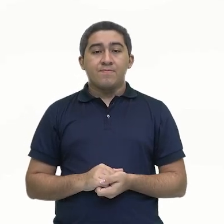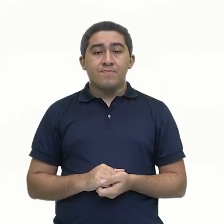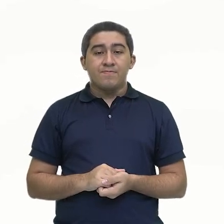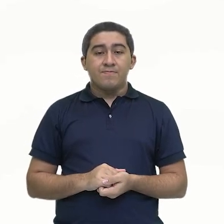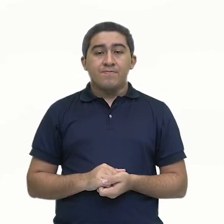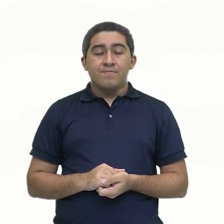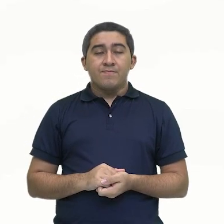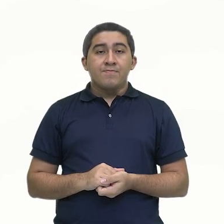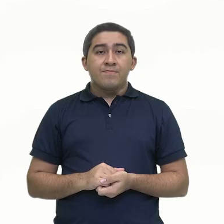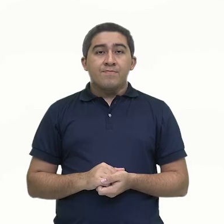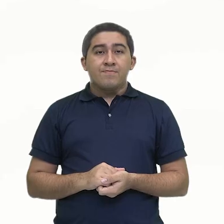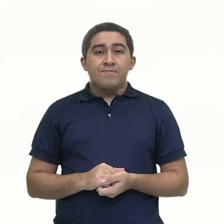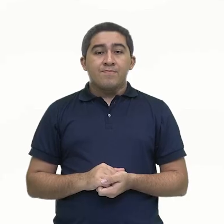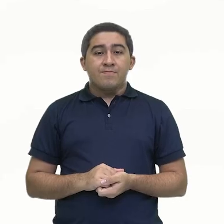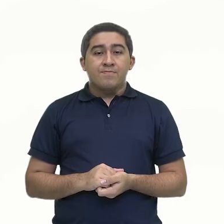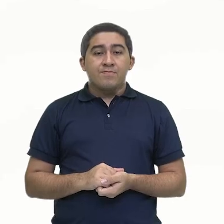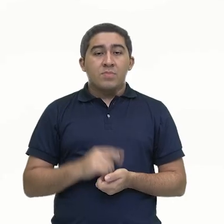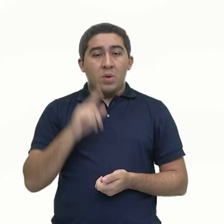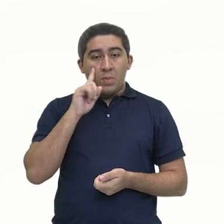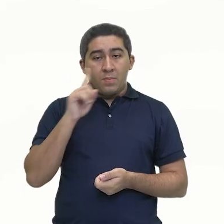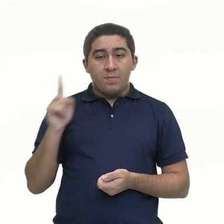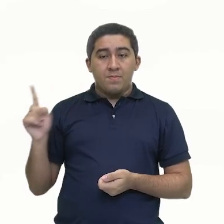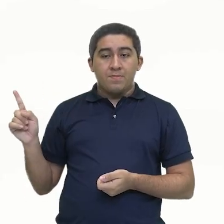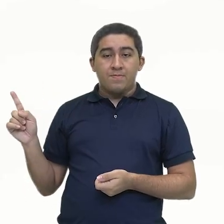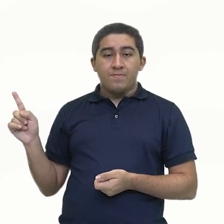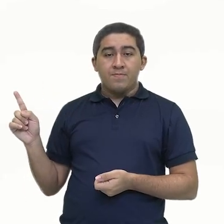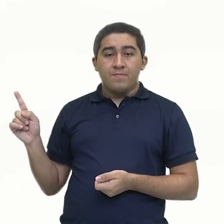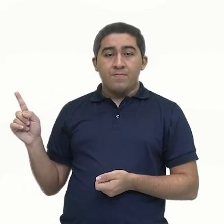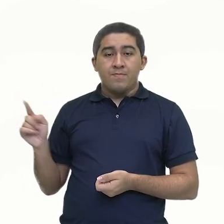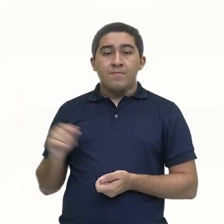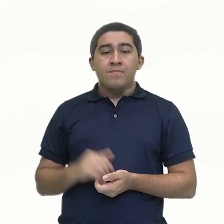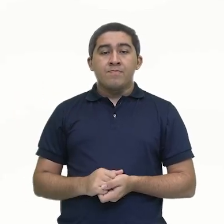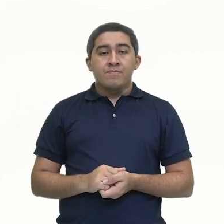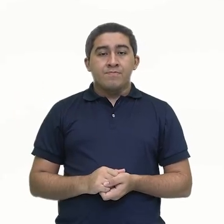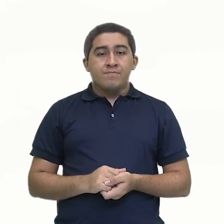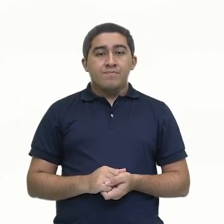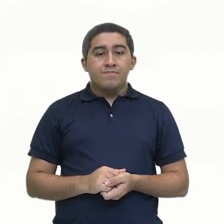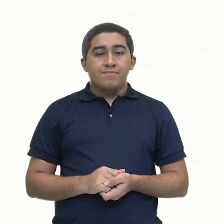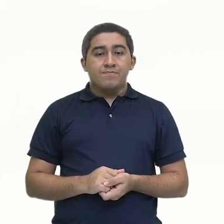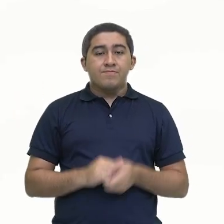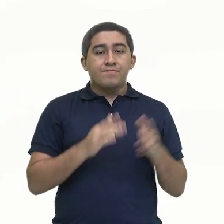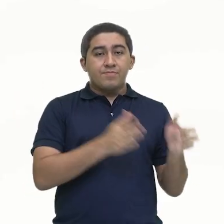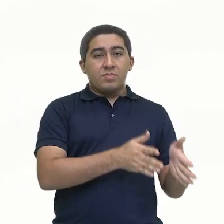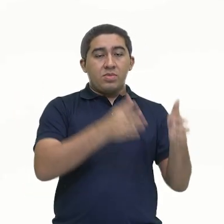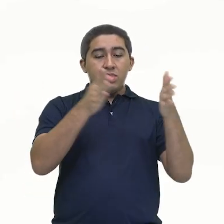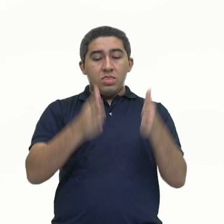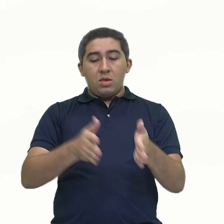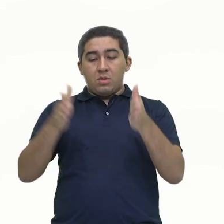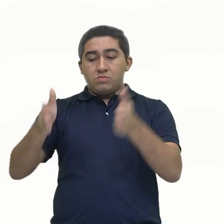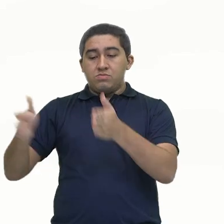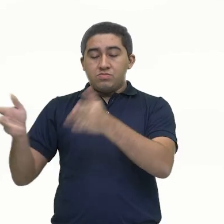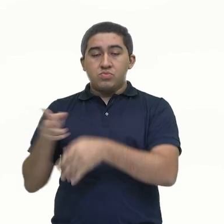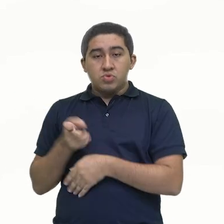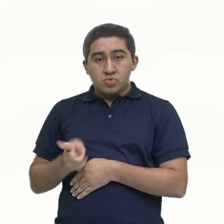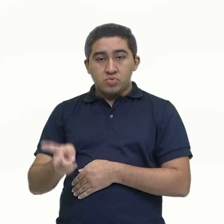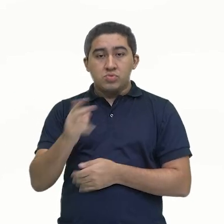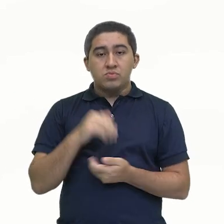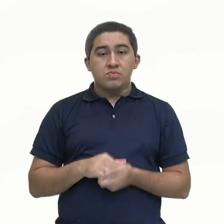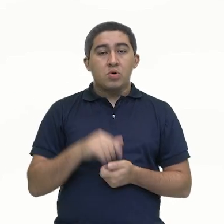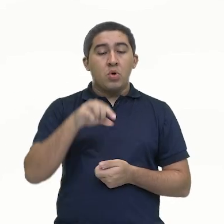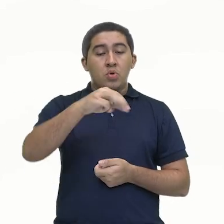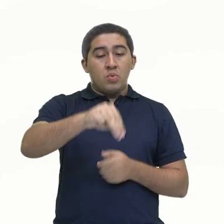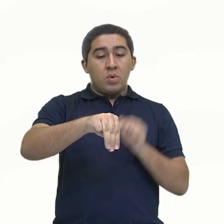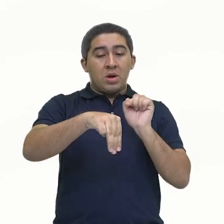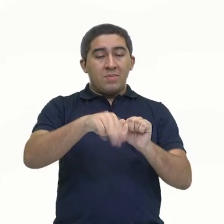8 moedinhas aqui dentro. 1, 2, 3, 4, 5, 6, 7, 8. 8 moedinhas. E assim vai, ó. Aqui você já tem um